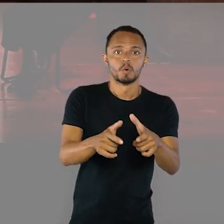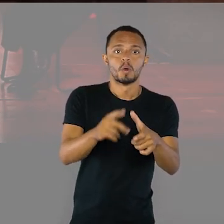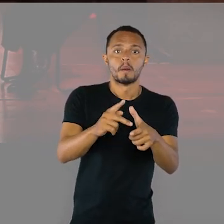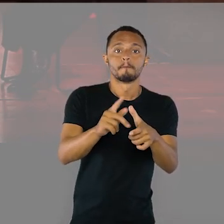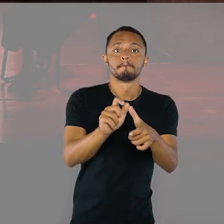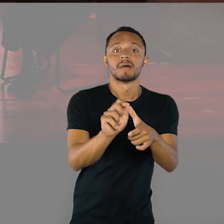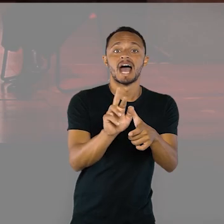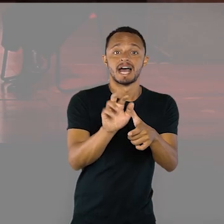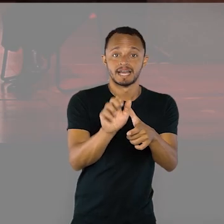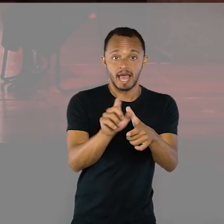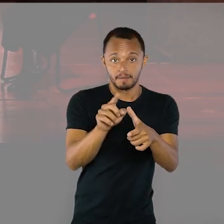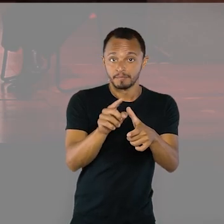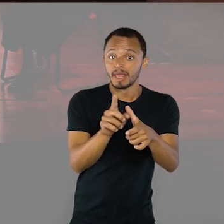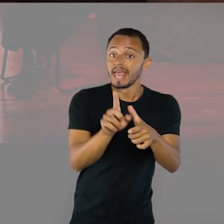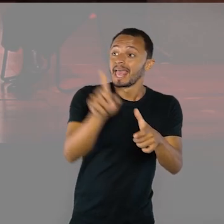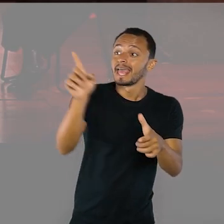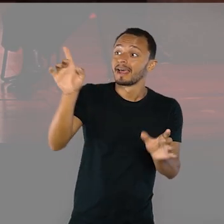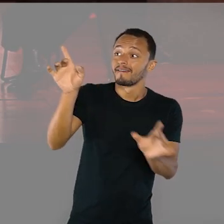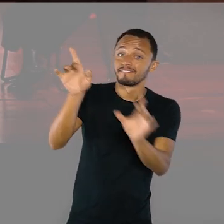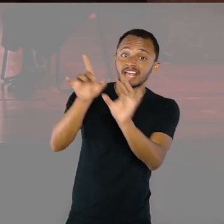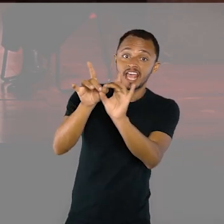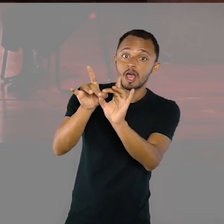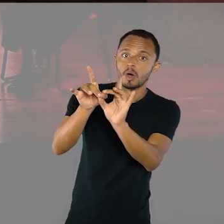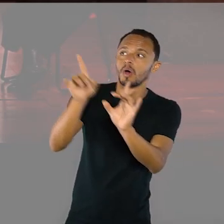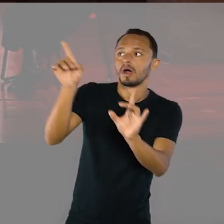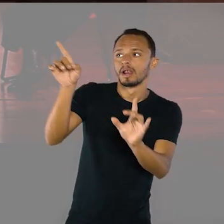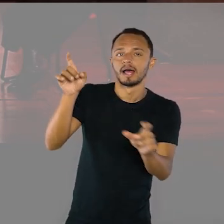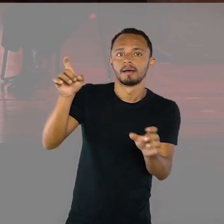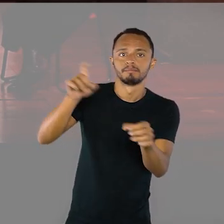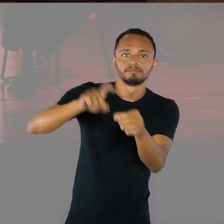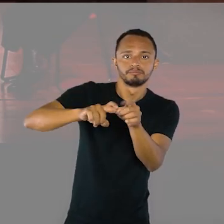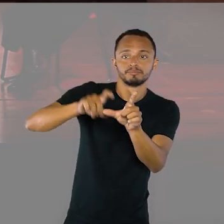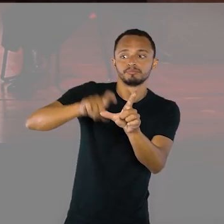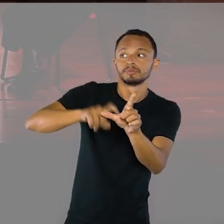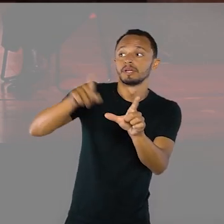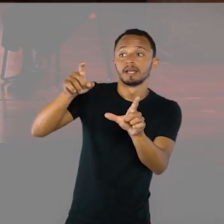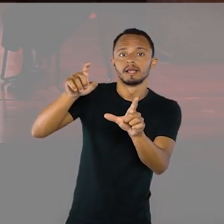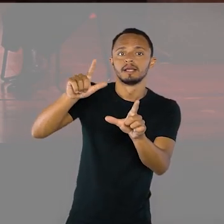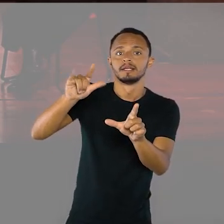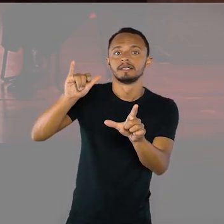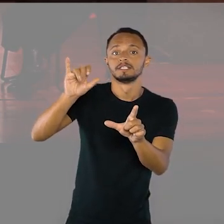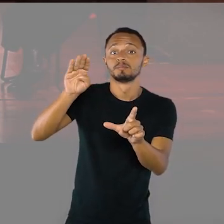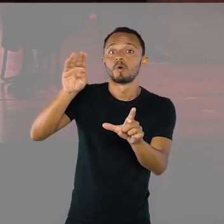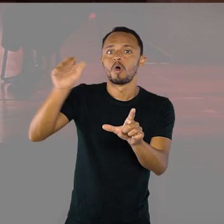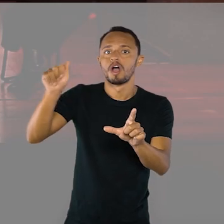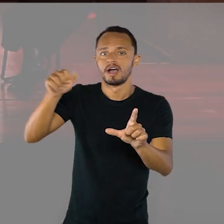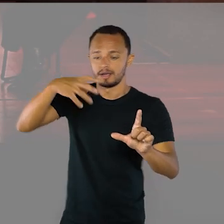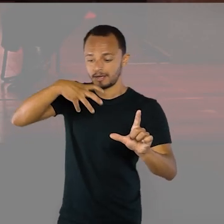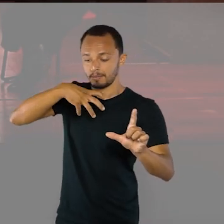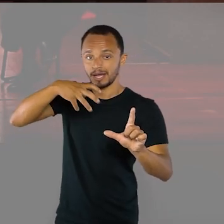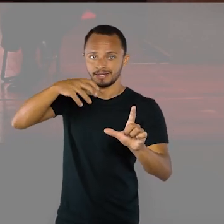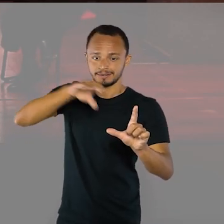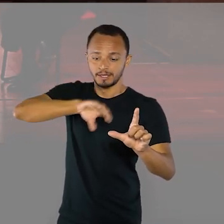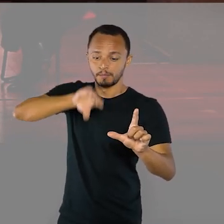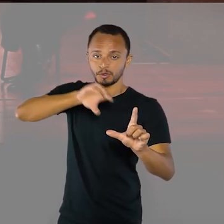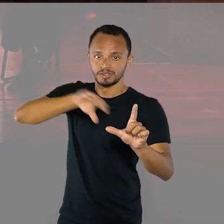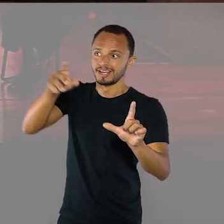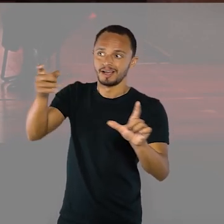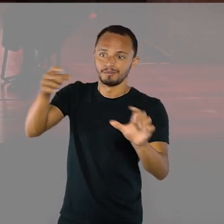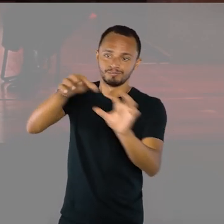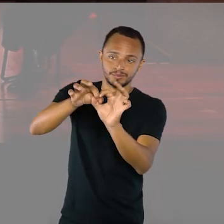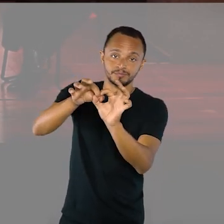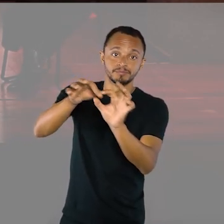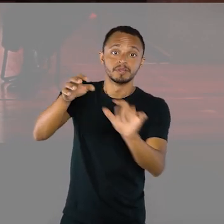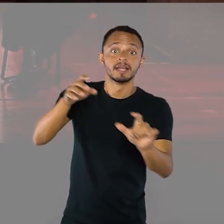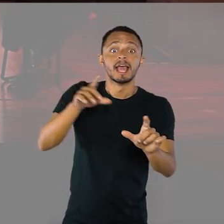de Lisboa do que ao Rio de Janeiro, né? A gente tem que pensar numa grande disputa agora, quando tem a independência, pelo centro do poder. Nem todas